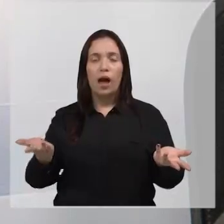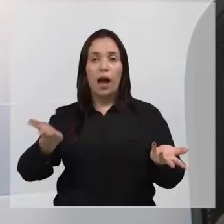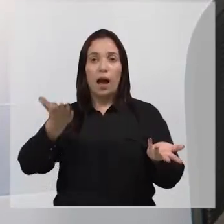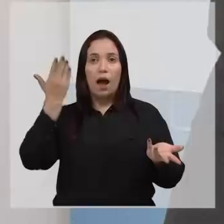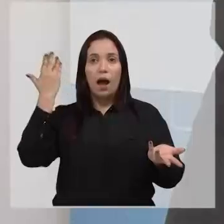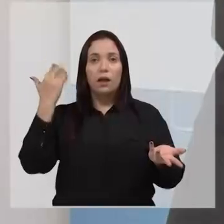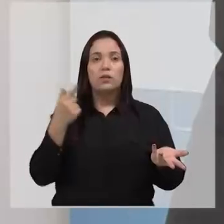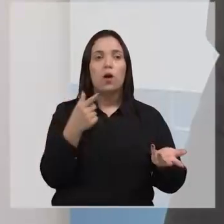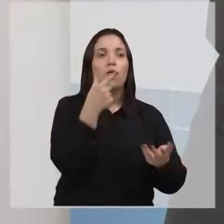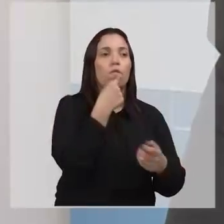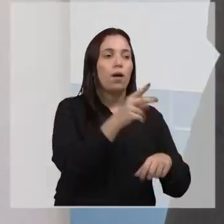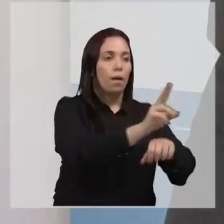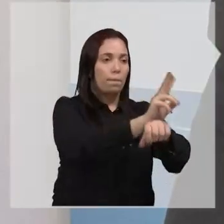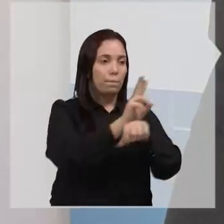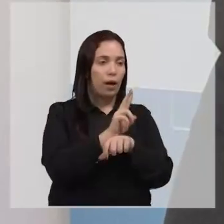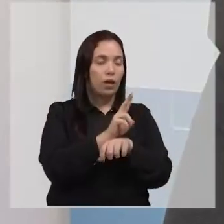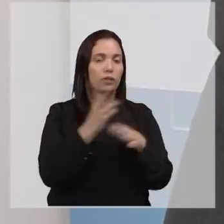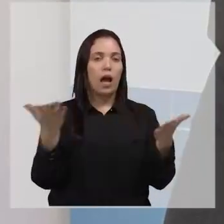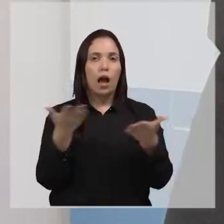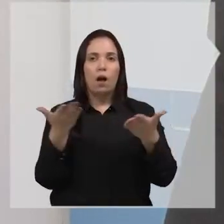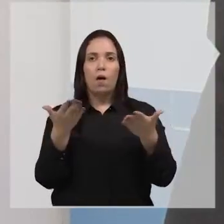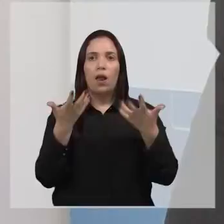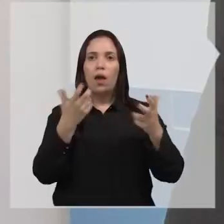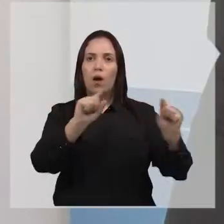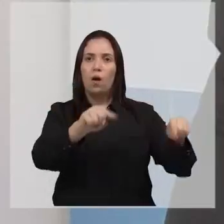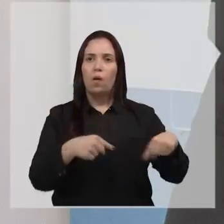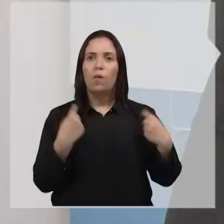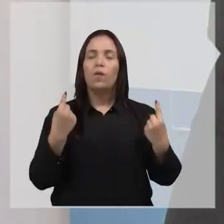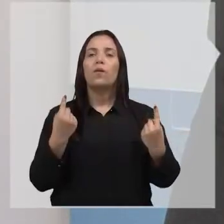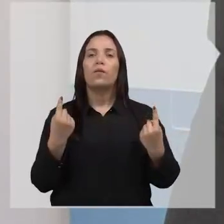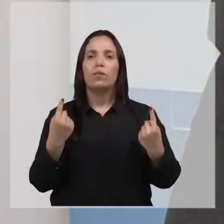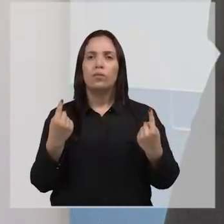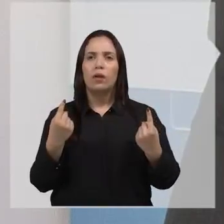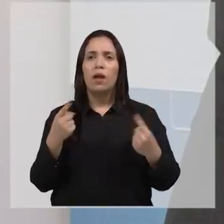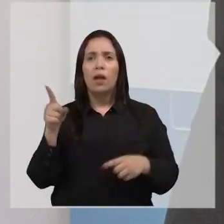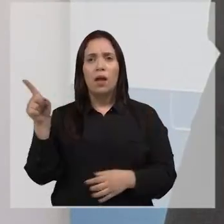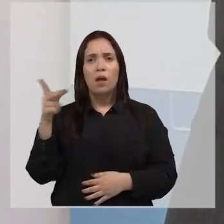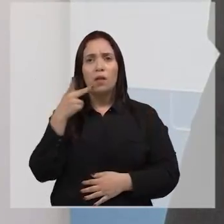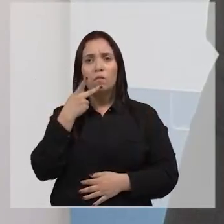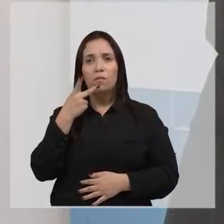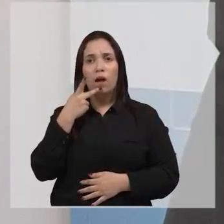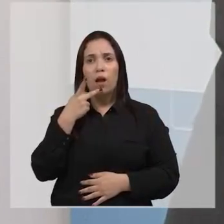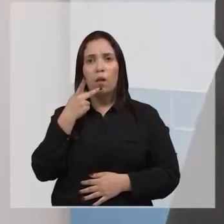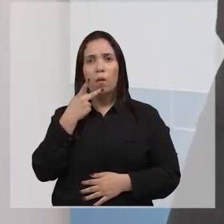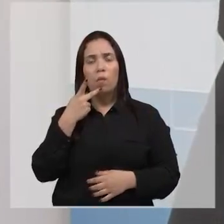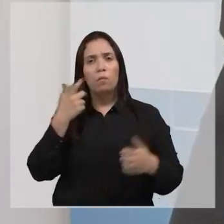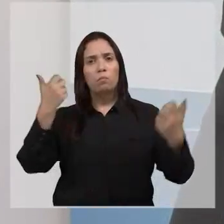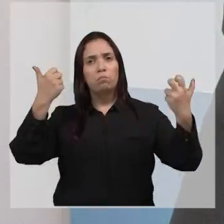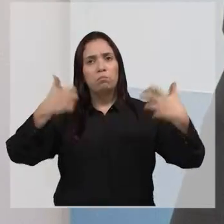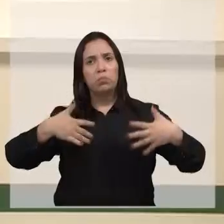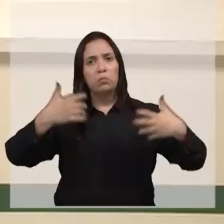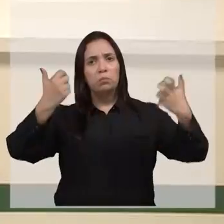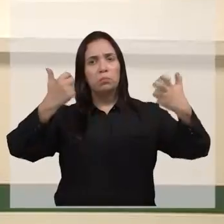é. E isso foi dito com a Sensatez. não, Luiz, com